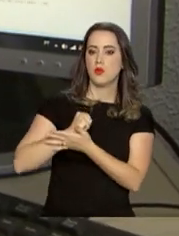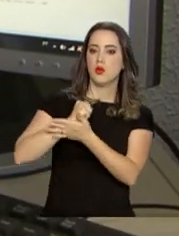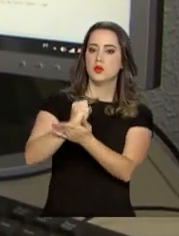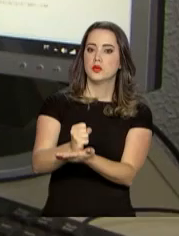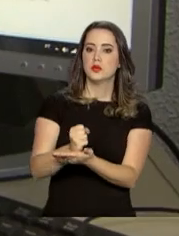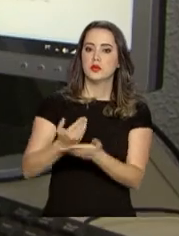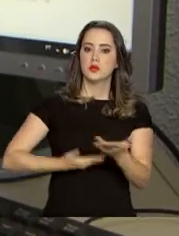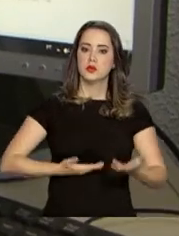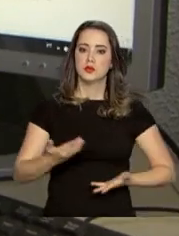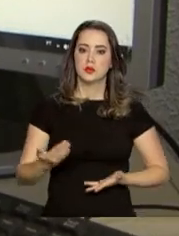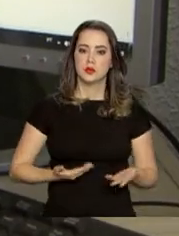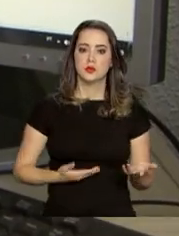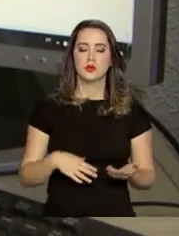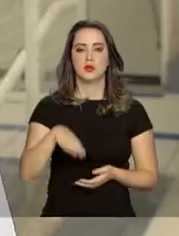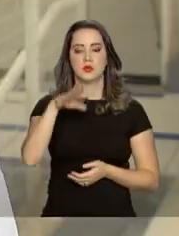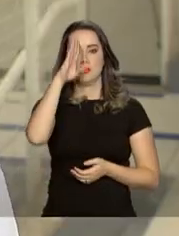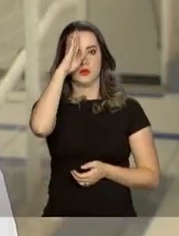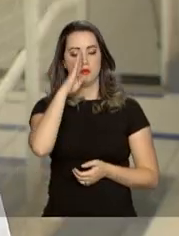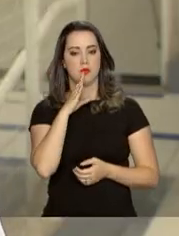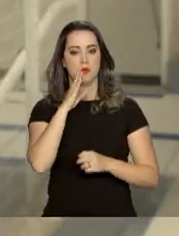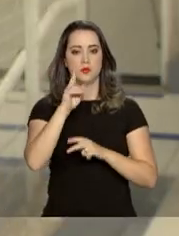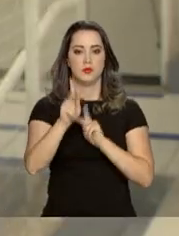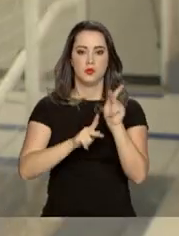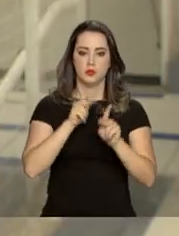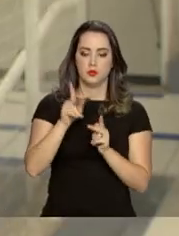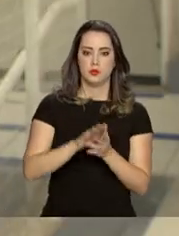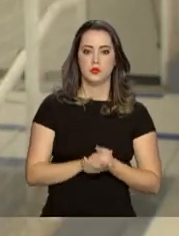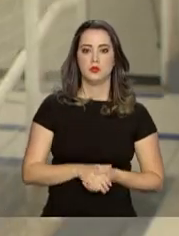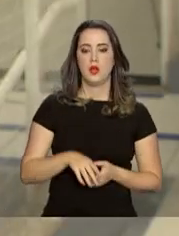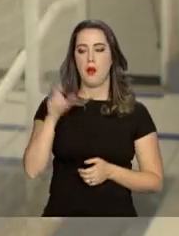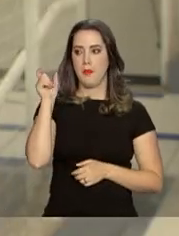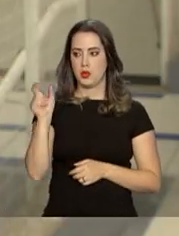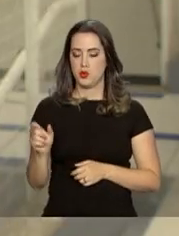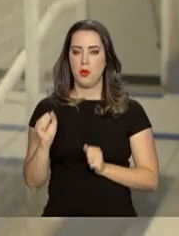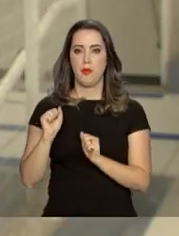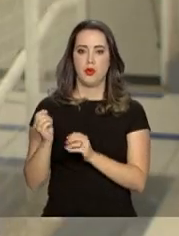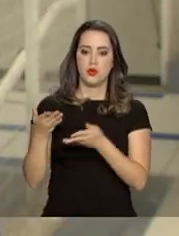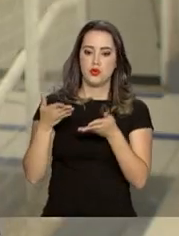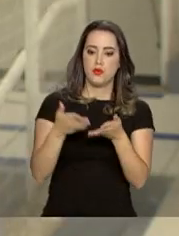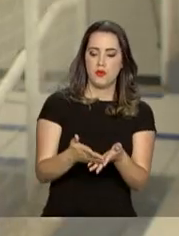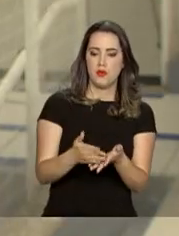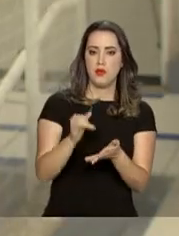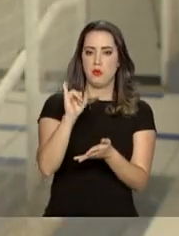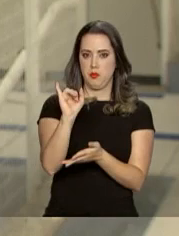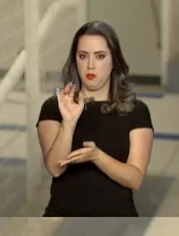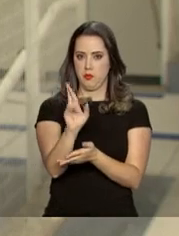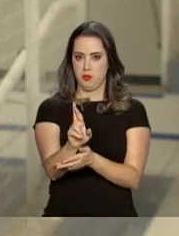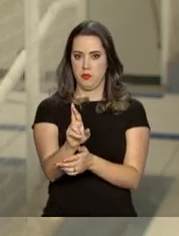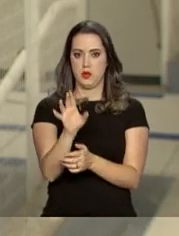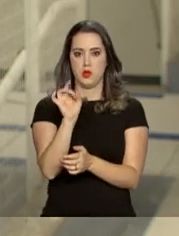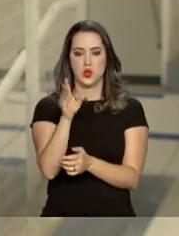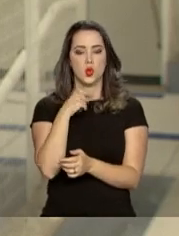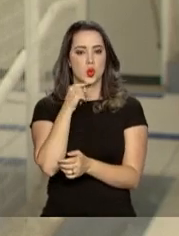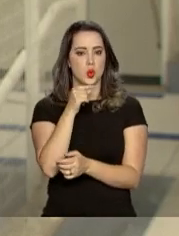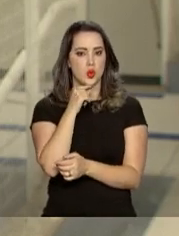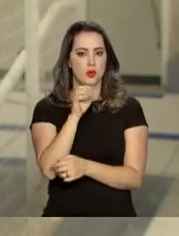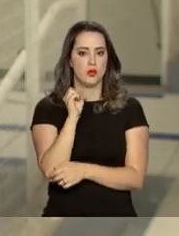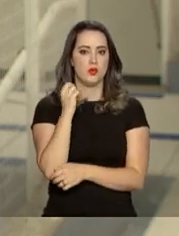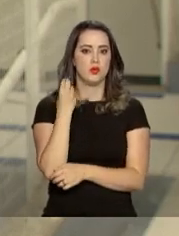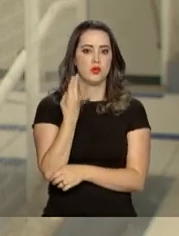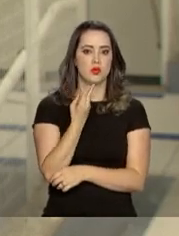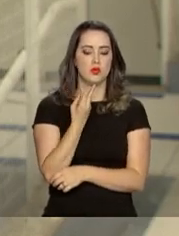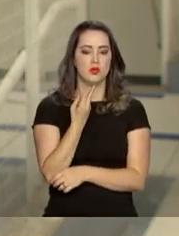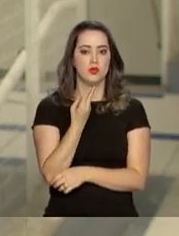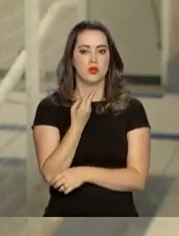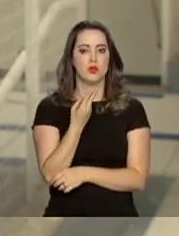gratuito para a população contribuinte vem ele pode vim pelo imposto de renda para fazer a declaração só tirar uma dúvida ou